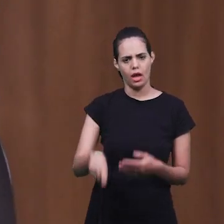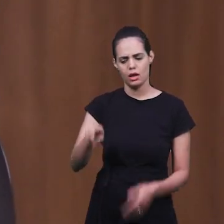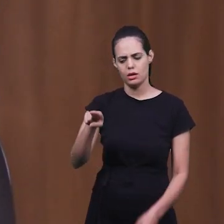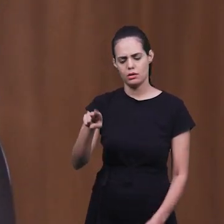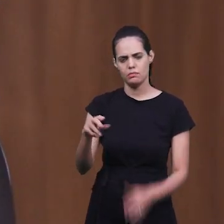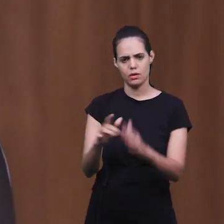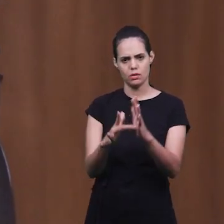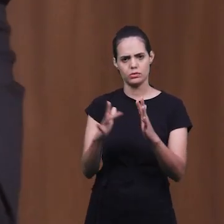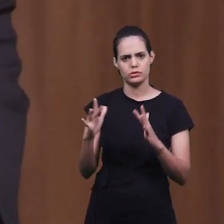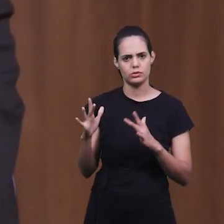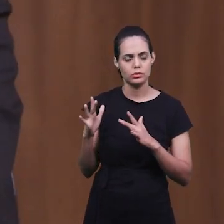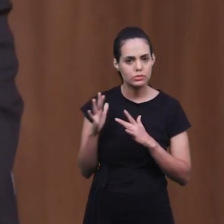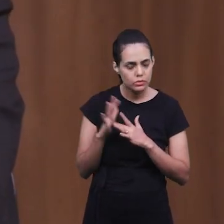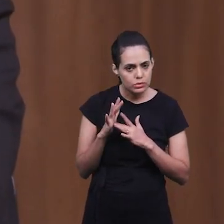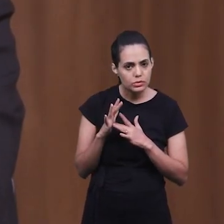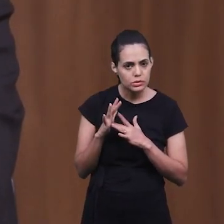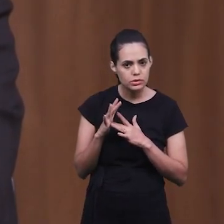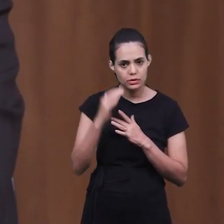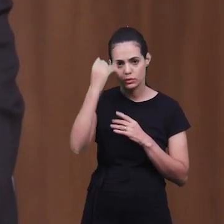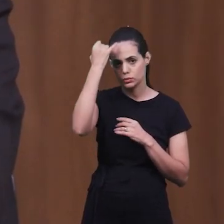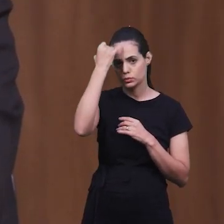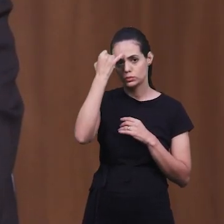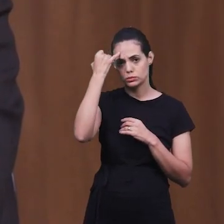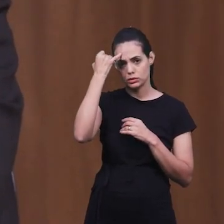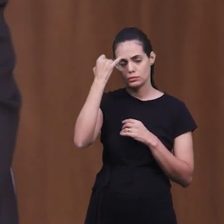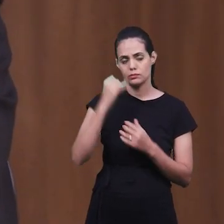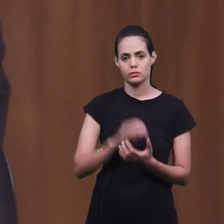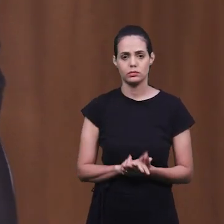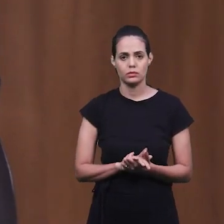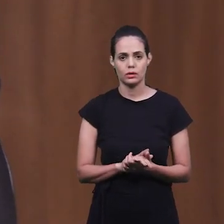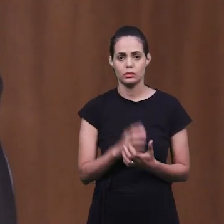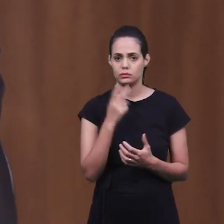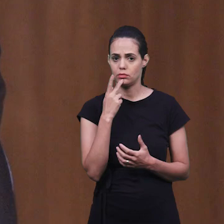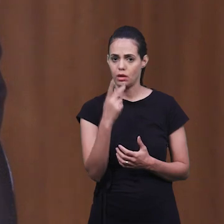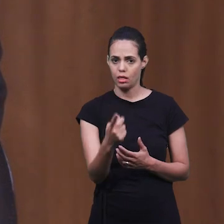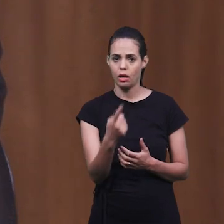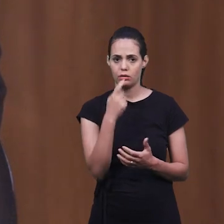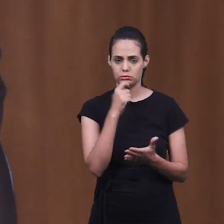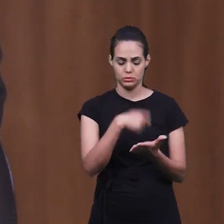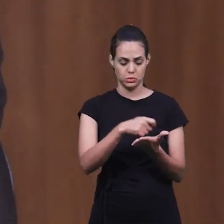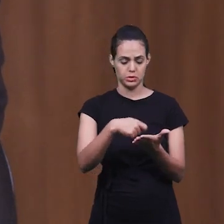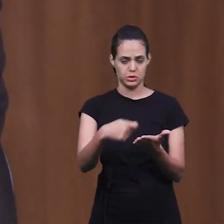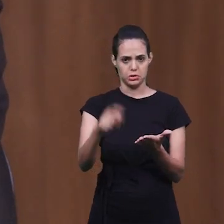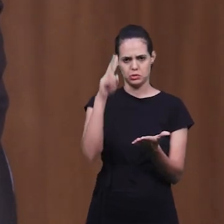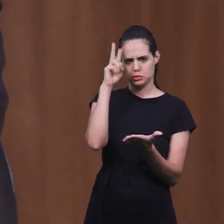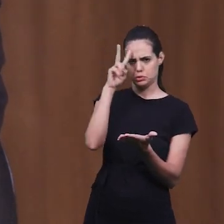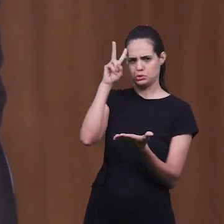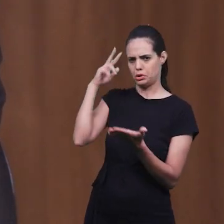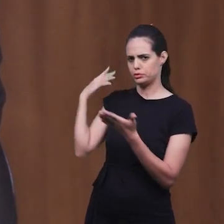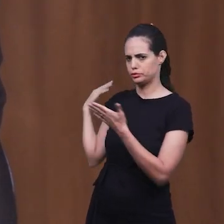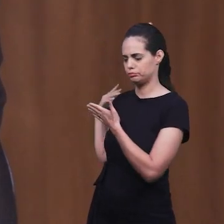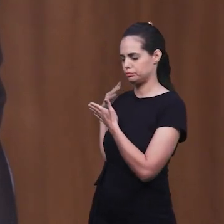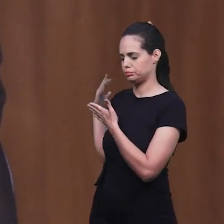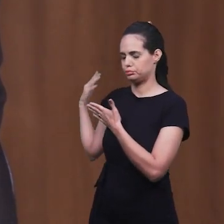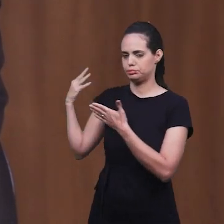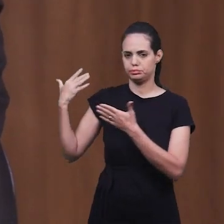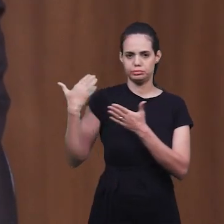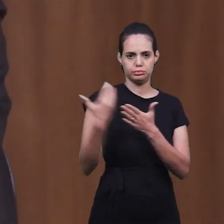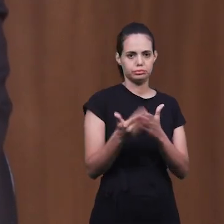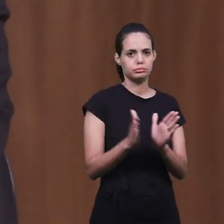é irmão do Senhor. Então, vamos dizer aqui que nos registros